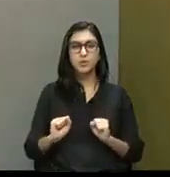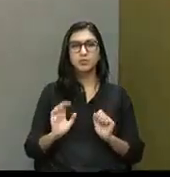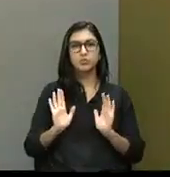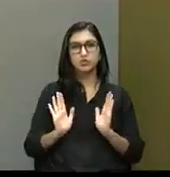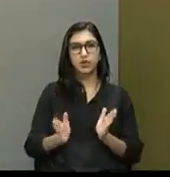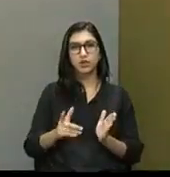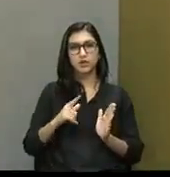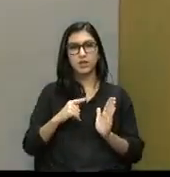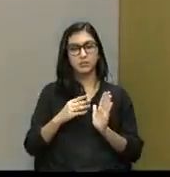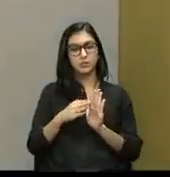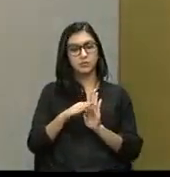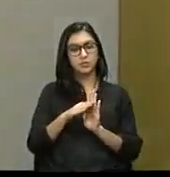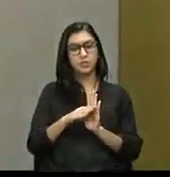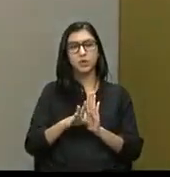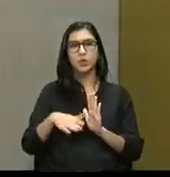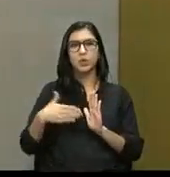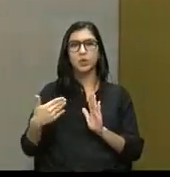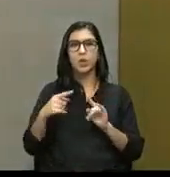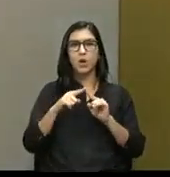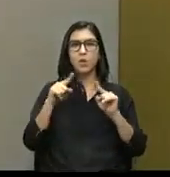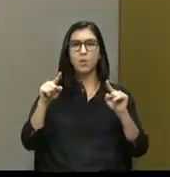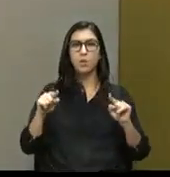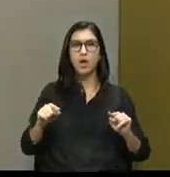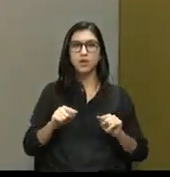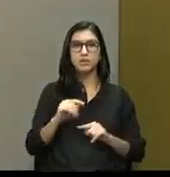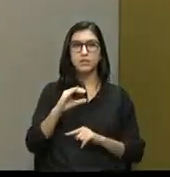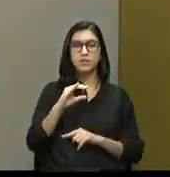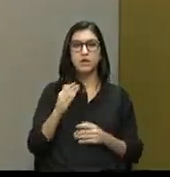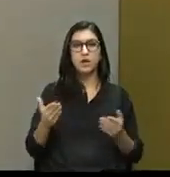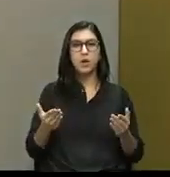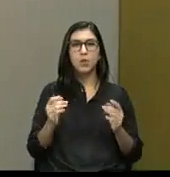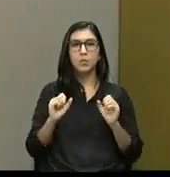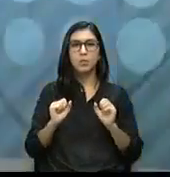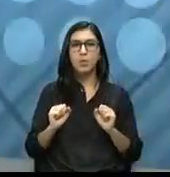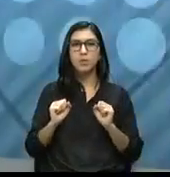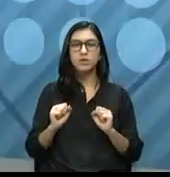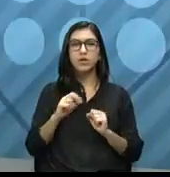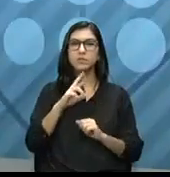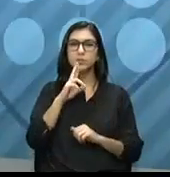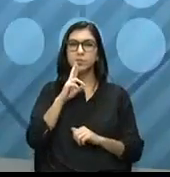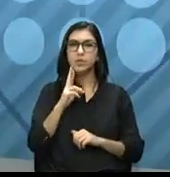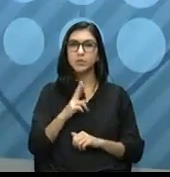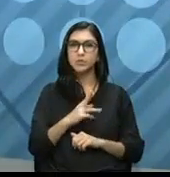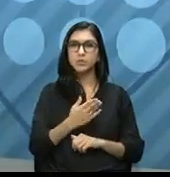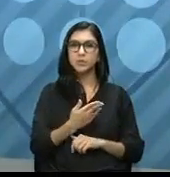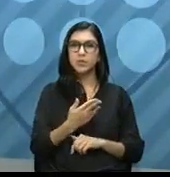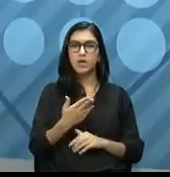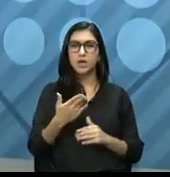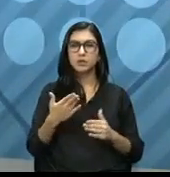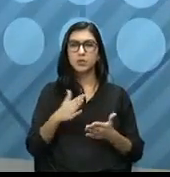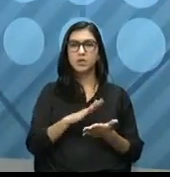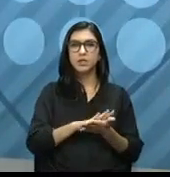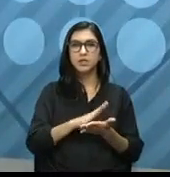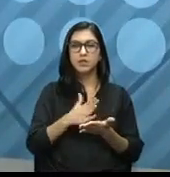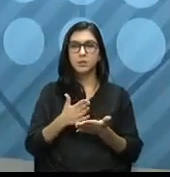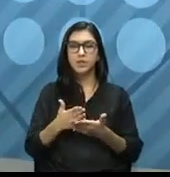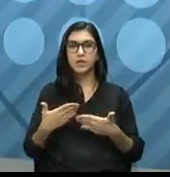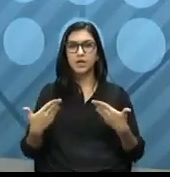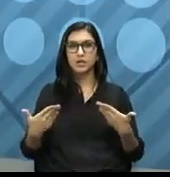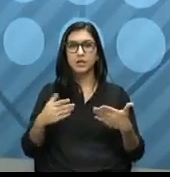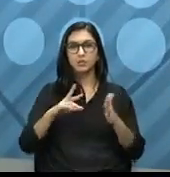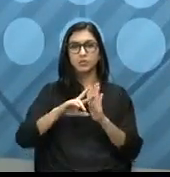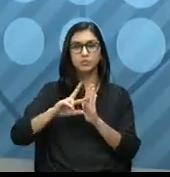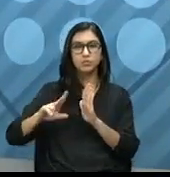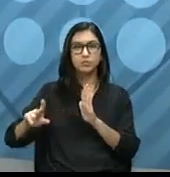já determinamos qual que é essa matriz C, e nós podemos, com esse resultado, interpretar, então, as